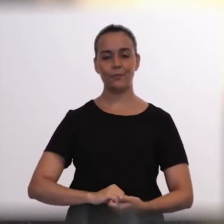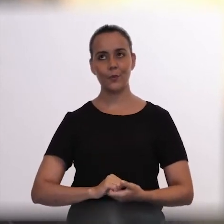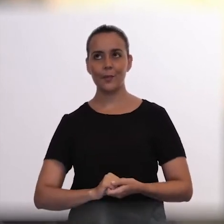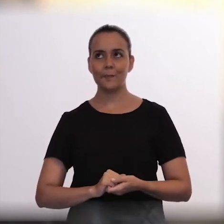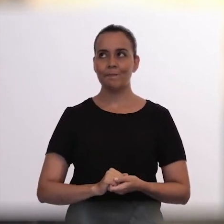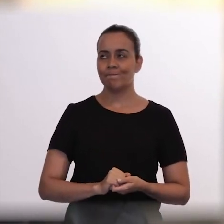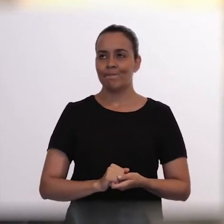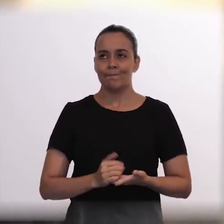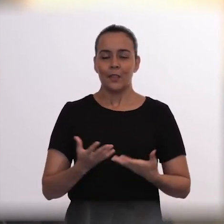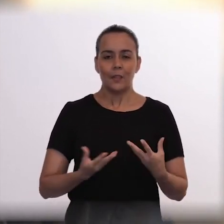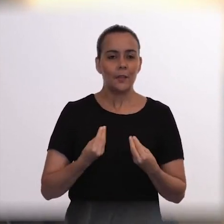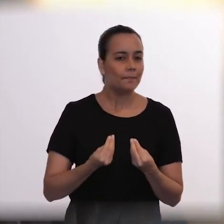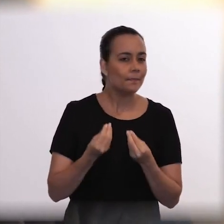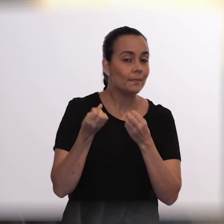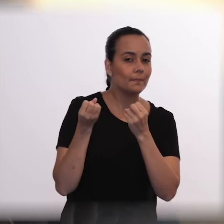porque